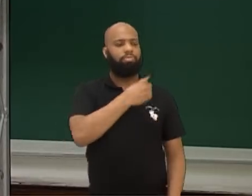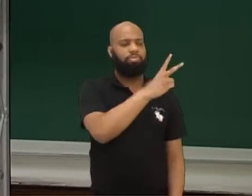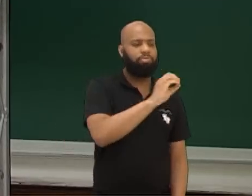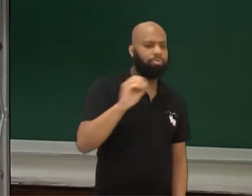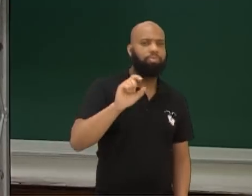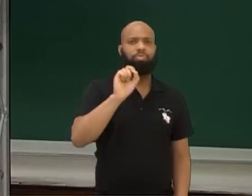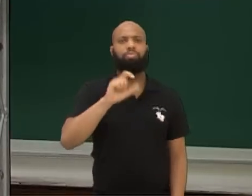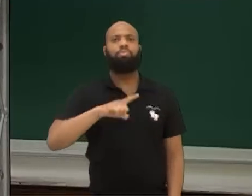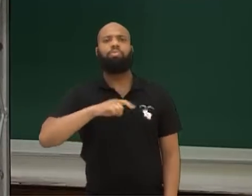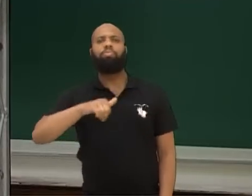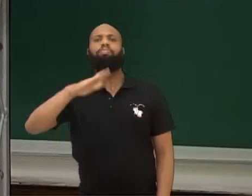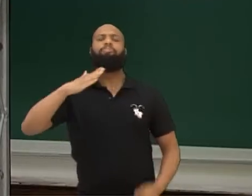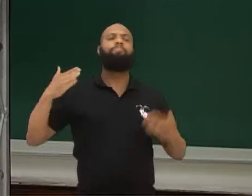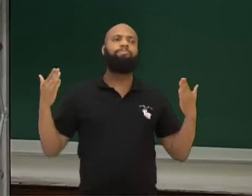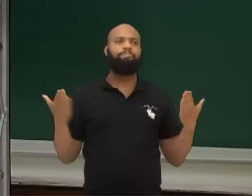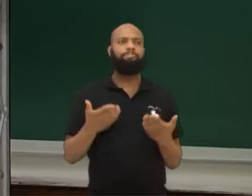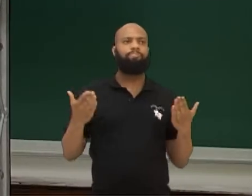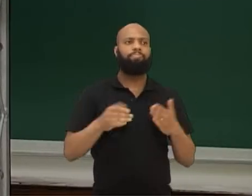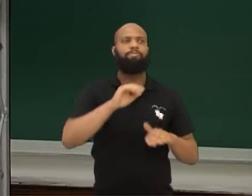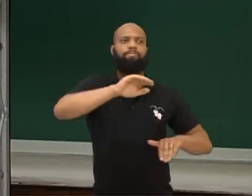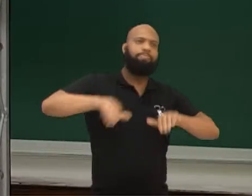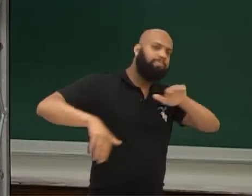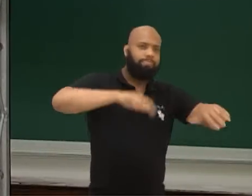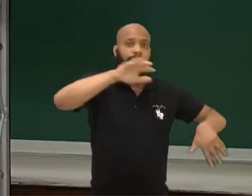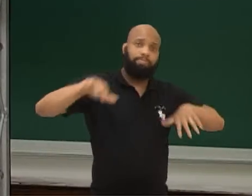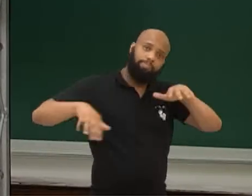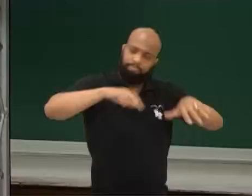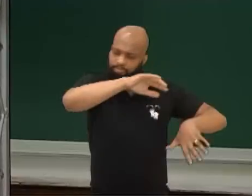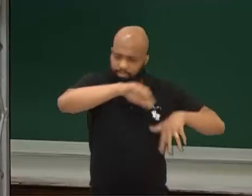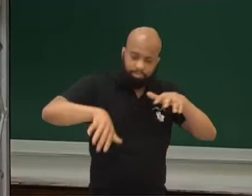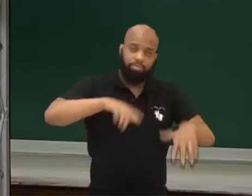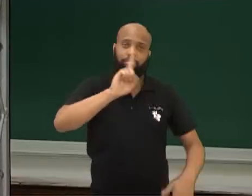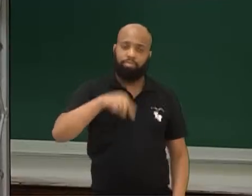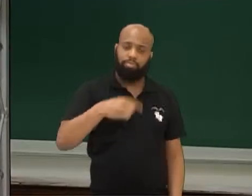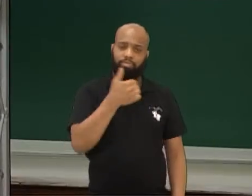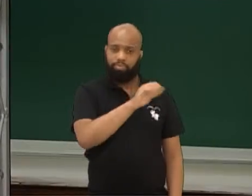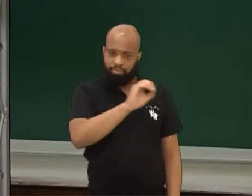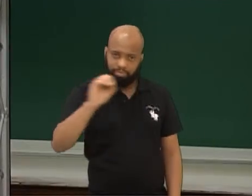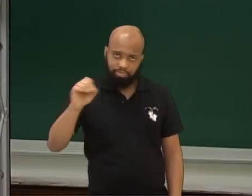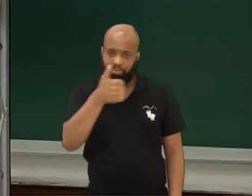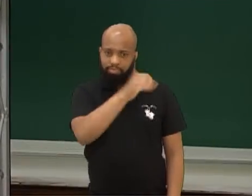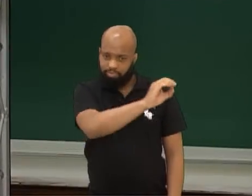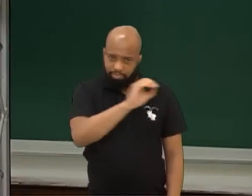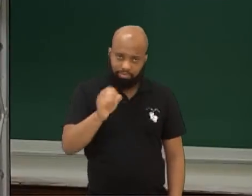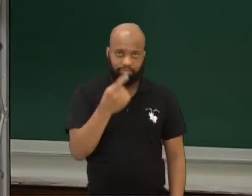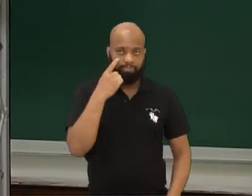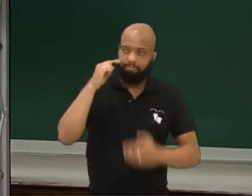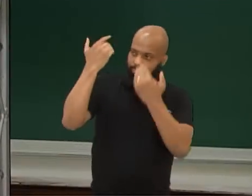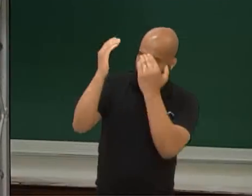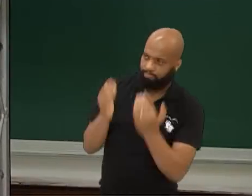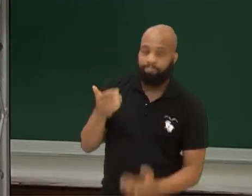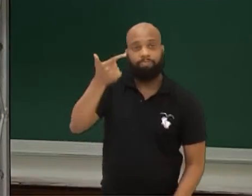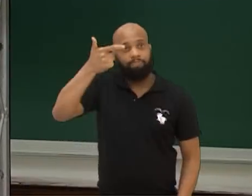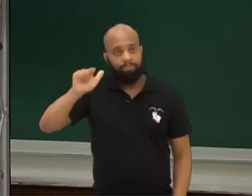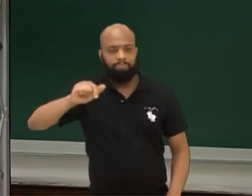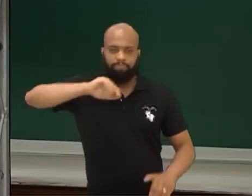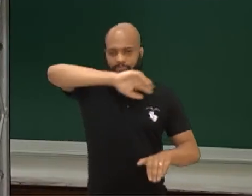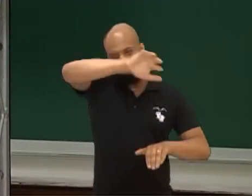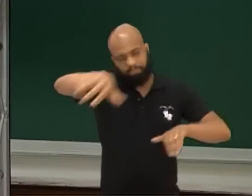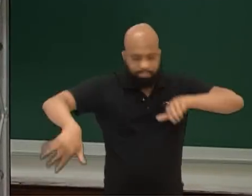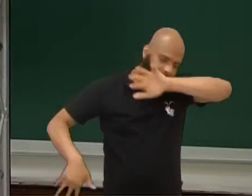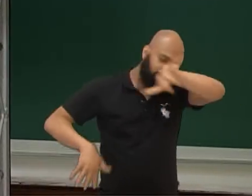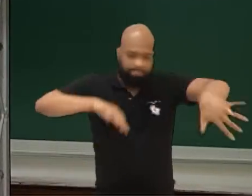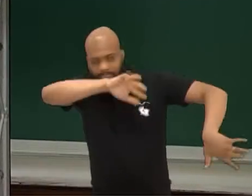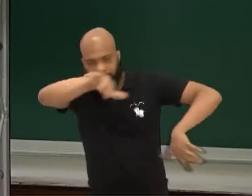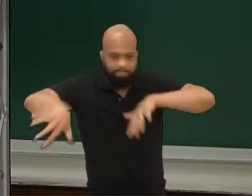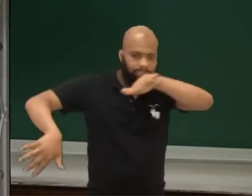tem mais agora? Ah, professora, é a natação. Natação é 100. Então, vamos analisar quanto que é a natação? Então,